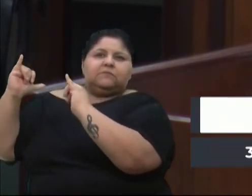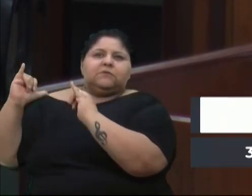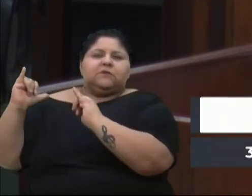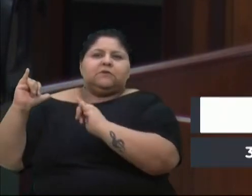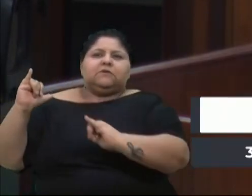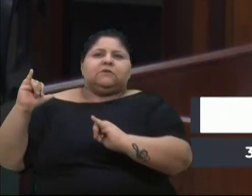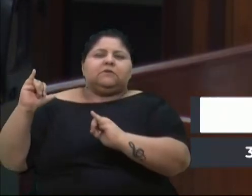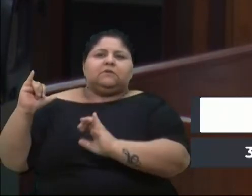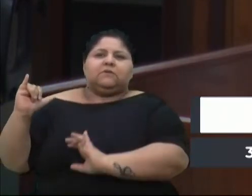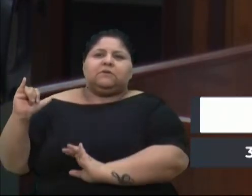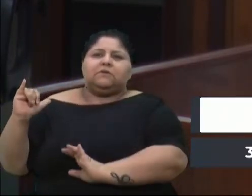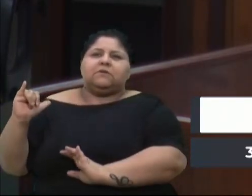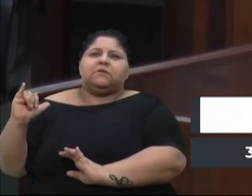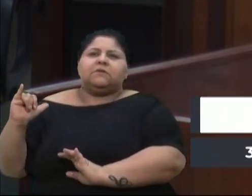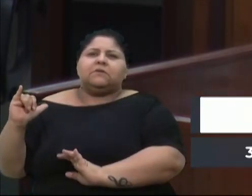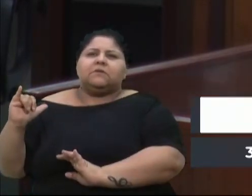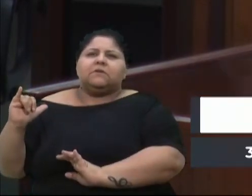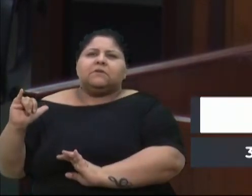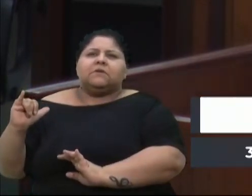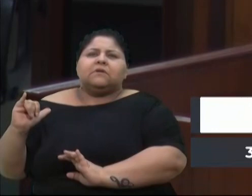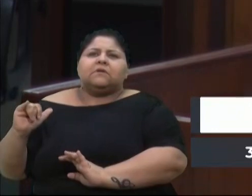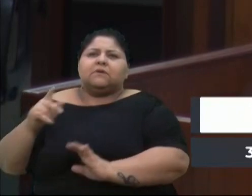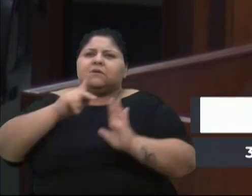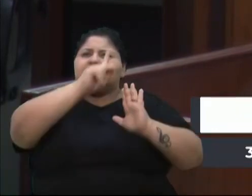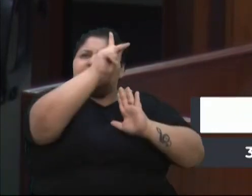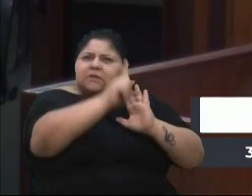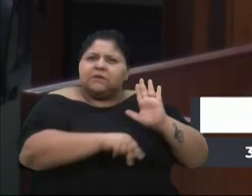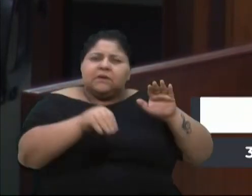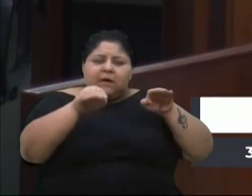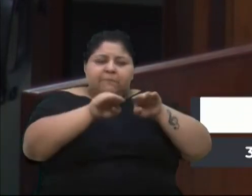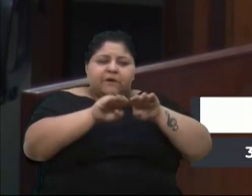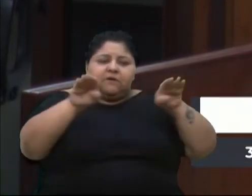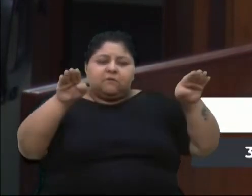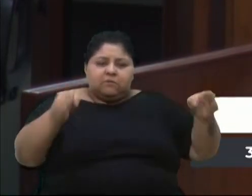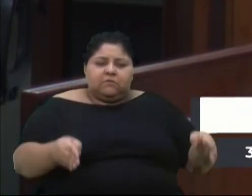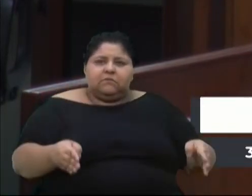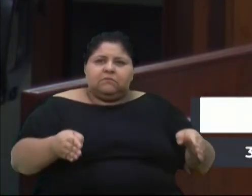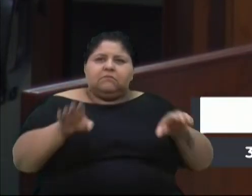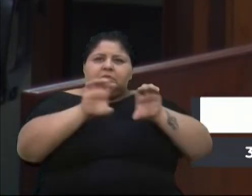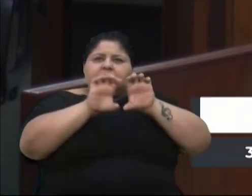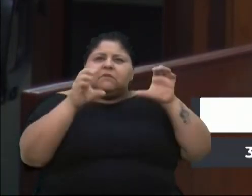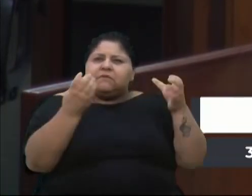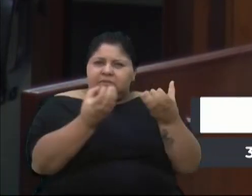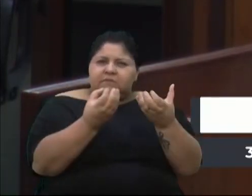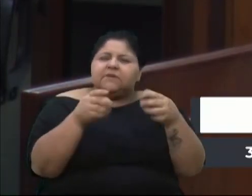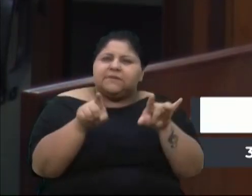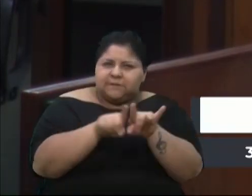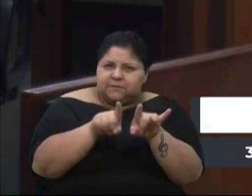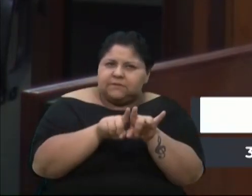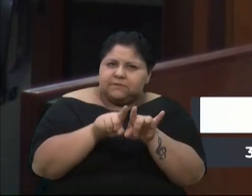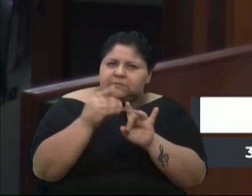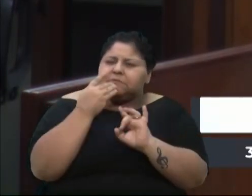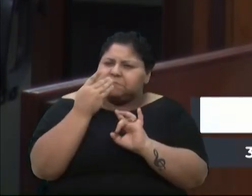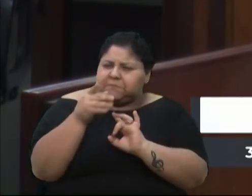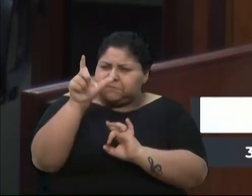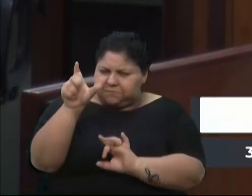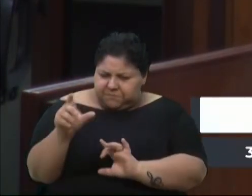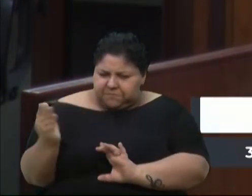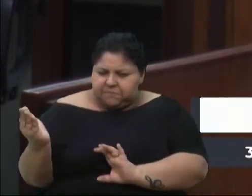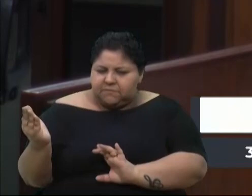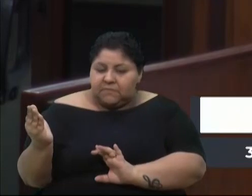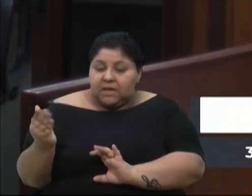banco nas paradas do ônibus. Aliás, esse projeto de banco, comunidade que está nos ouvindo, dos bairros, a gente sabe